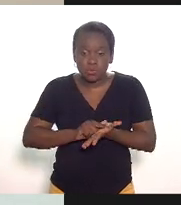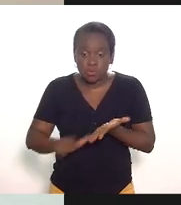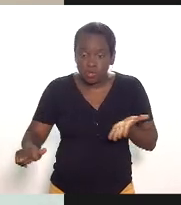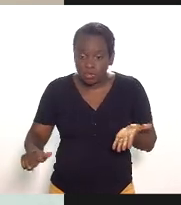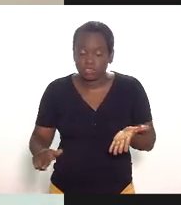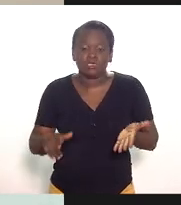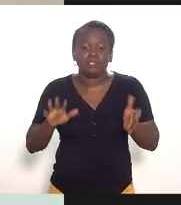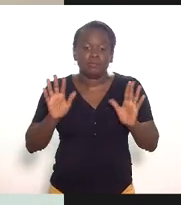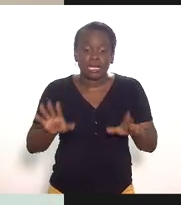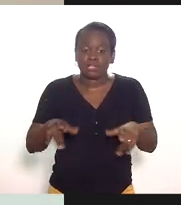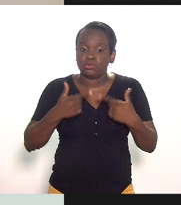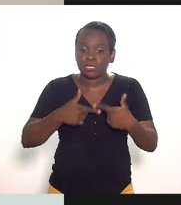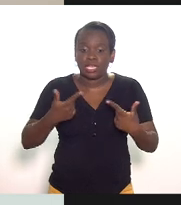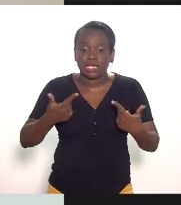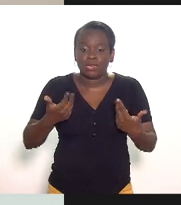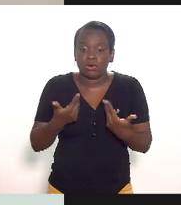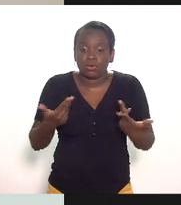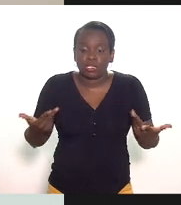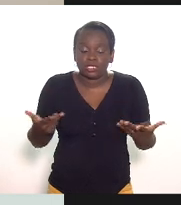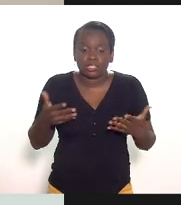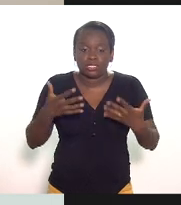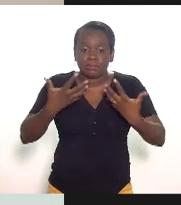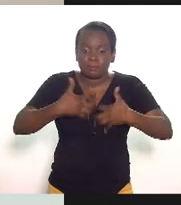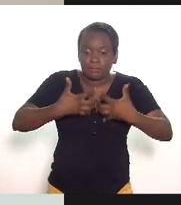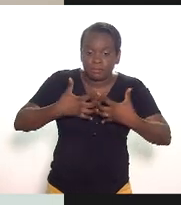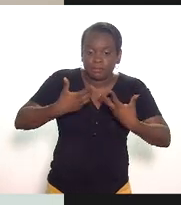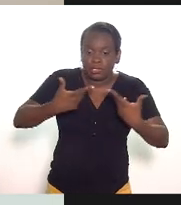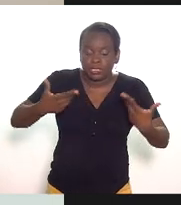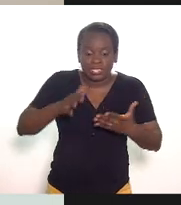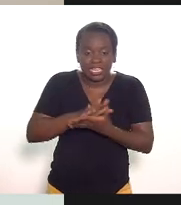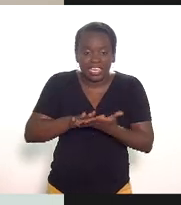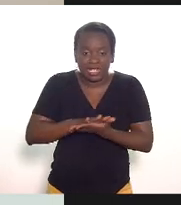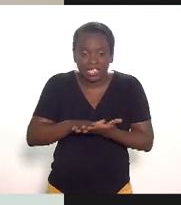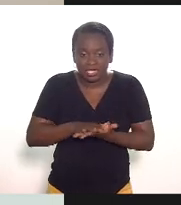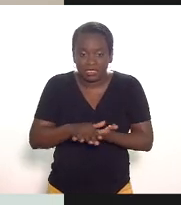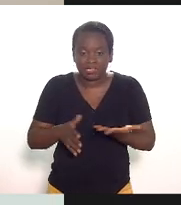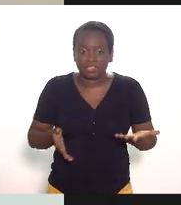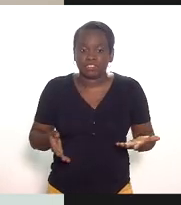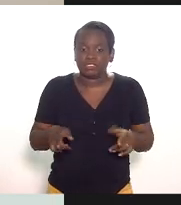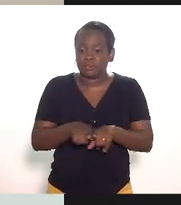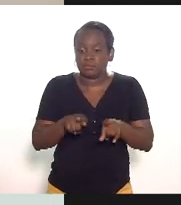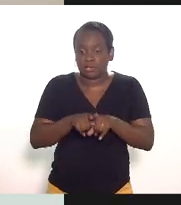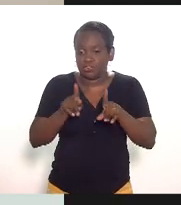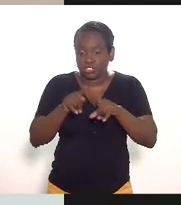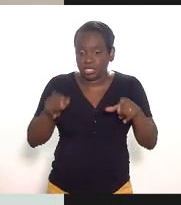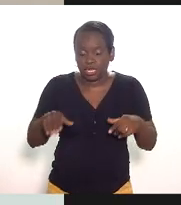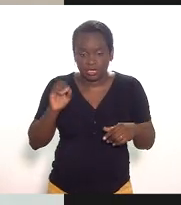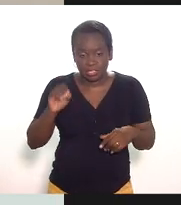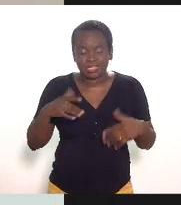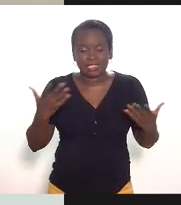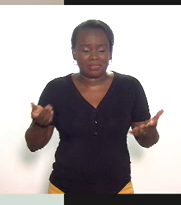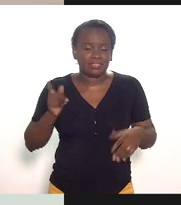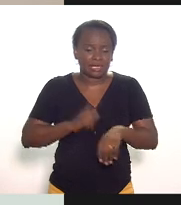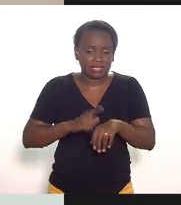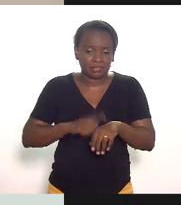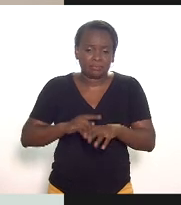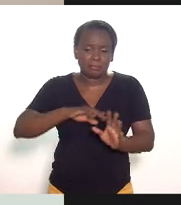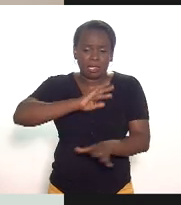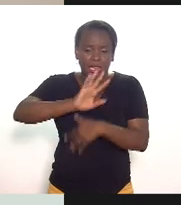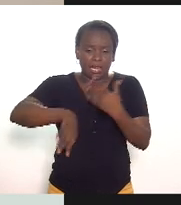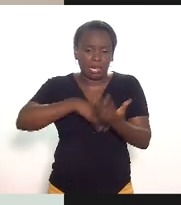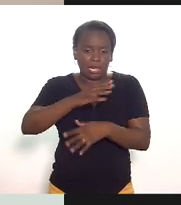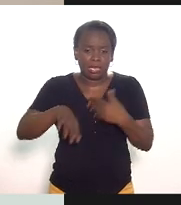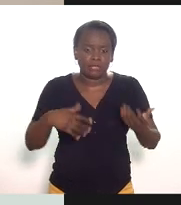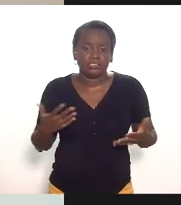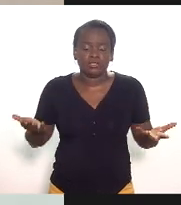tinha aparelhagem, não tinha instrumento, nem tinha insumos para funcionar. Então, nós vivemos um momento caótico. Se hoje, assim,